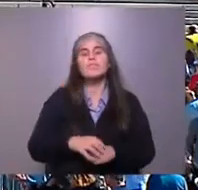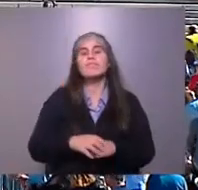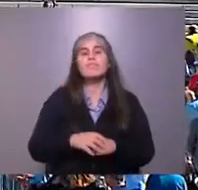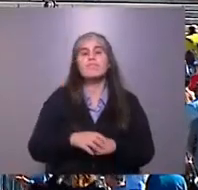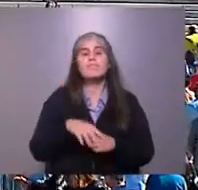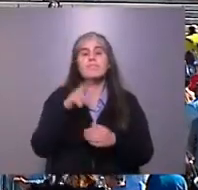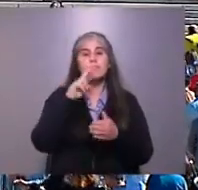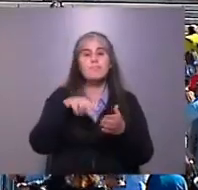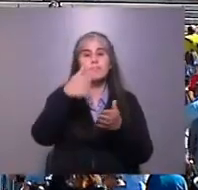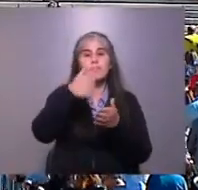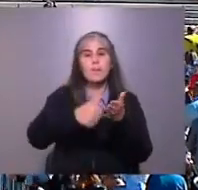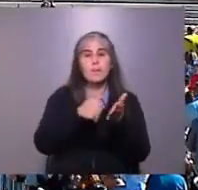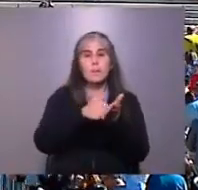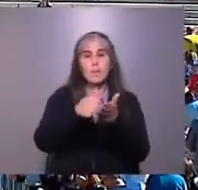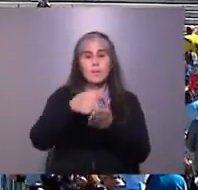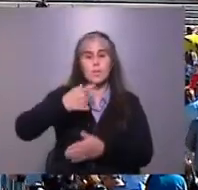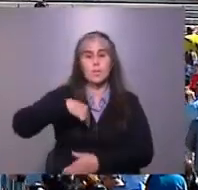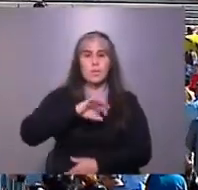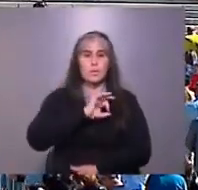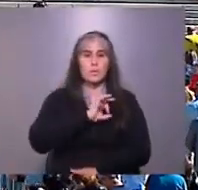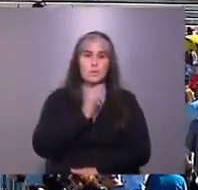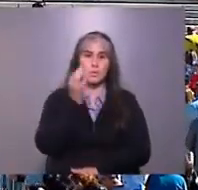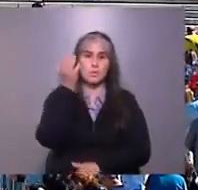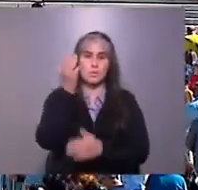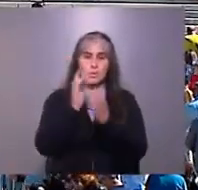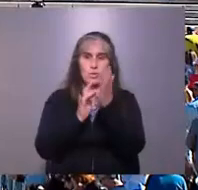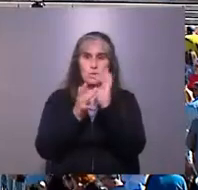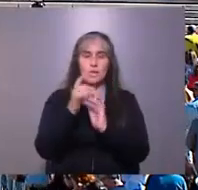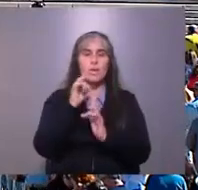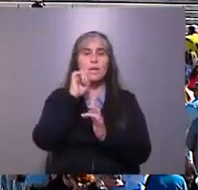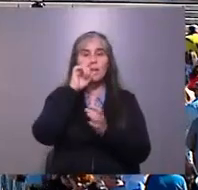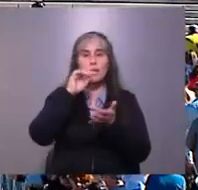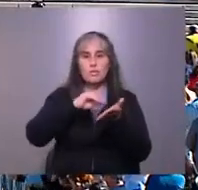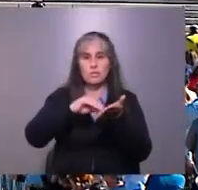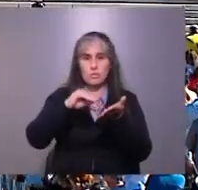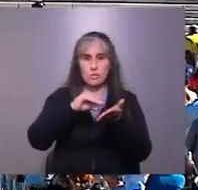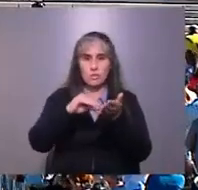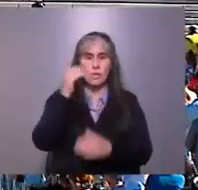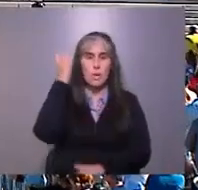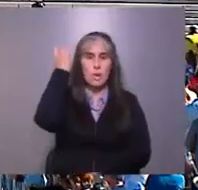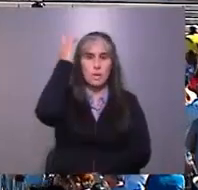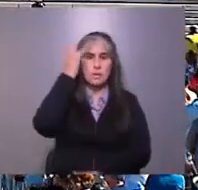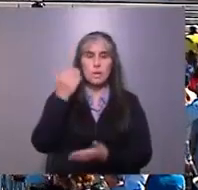Evangelho de Nosso Senhor Jesus Cristo, segundo São Marcos.